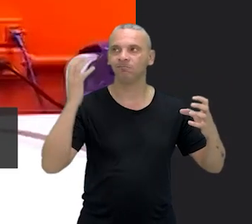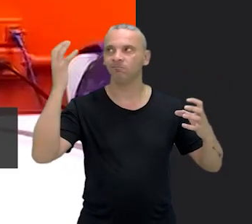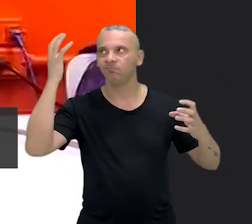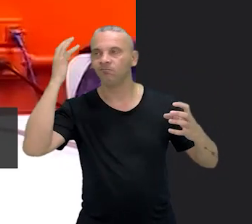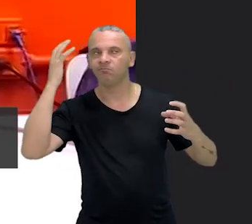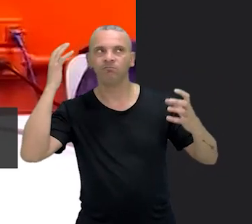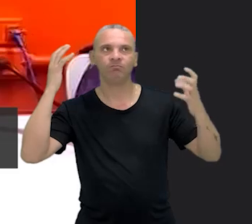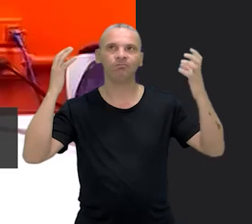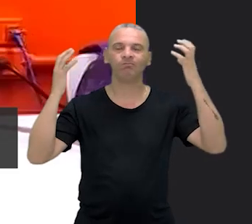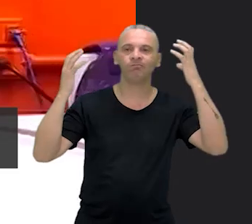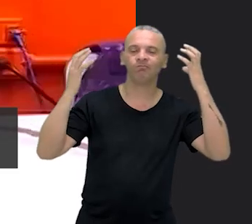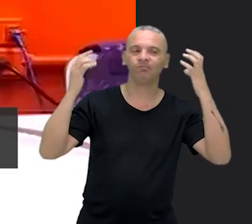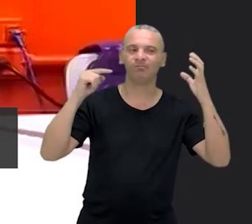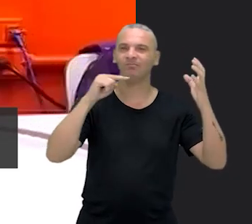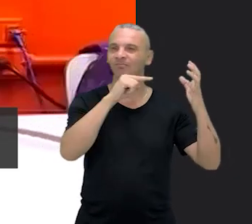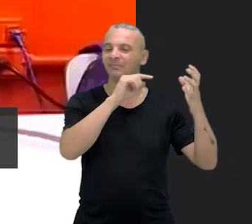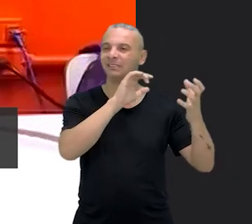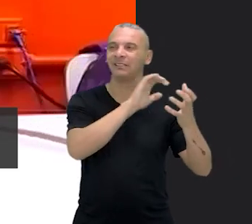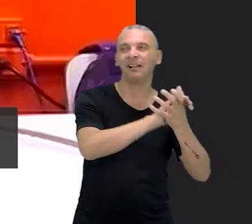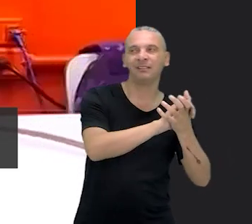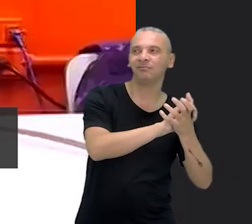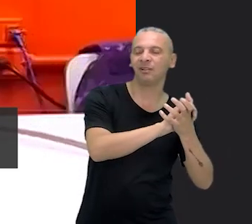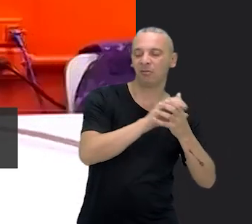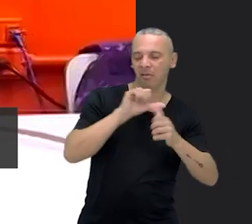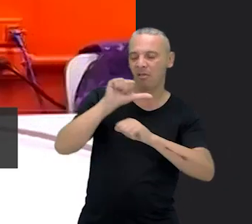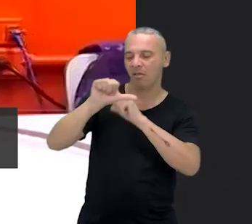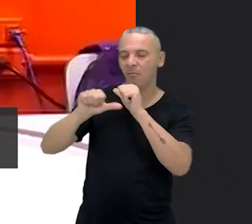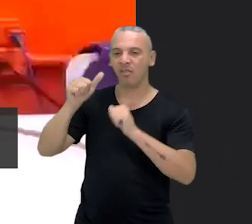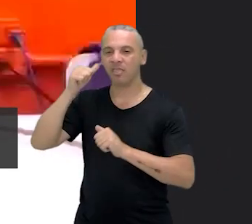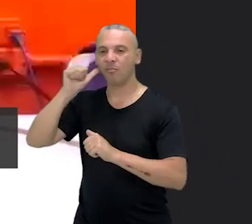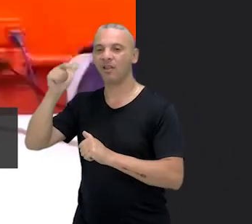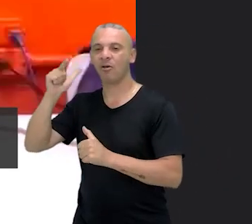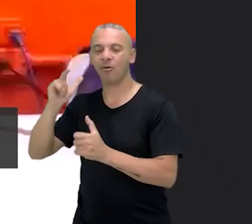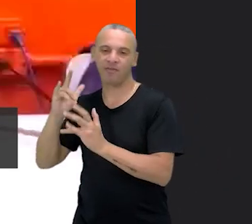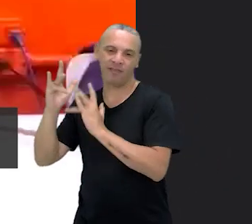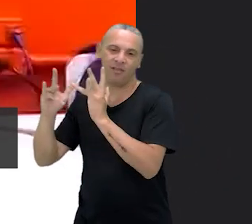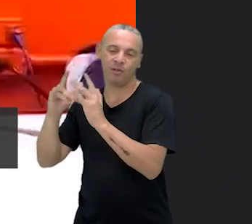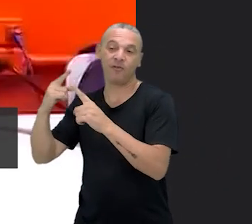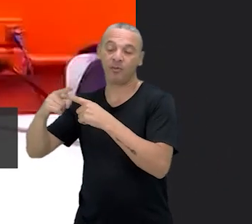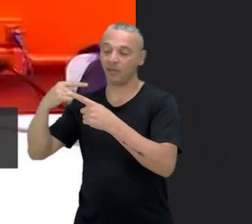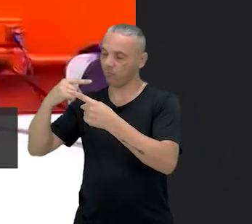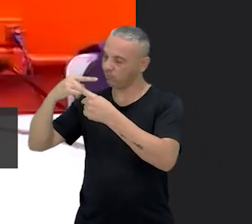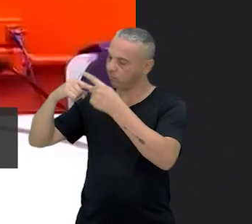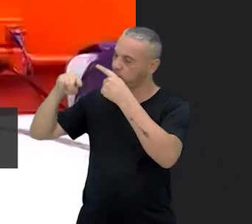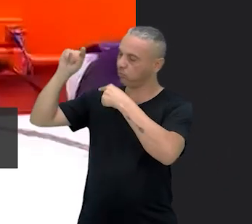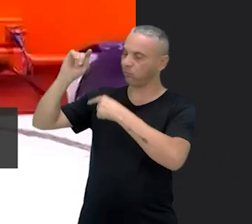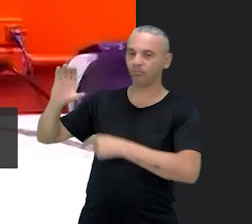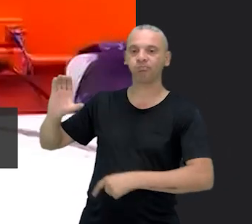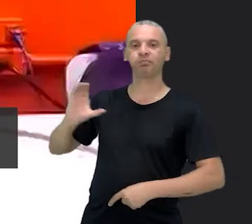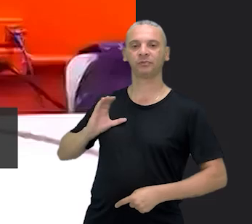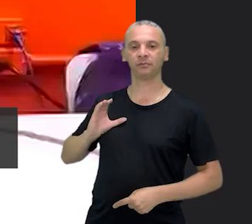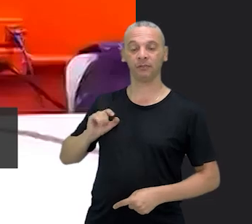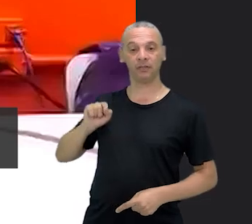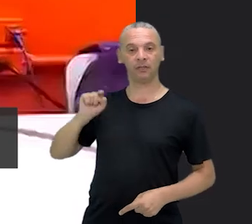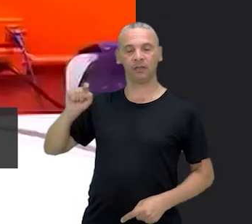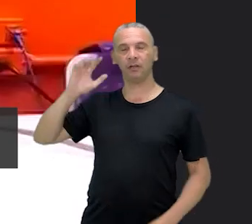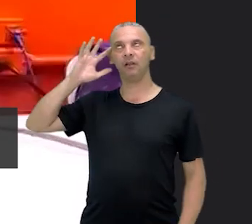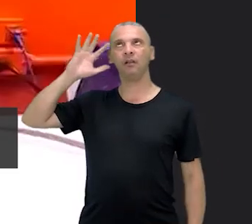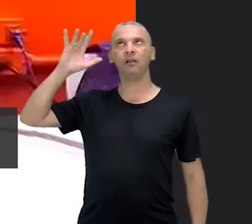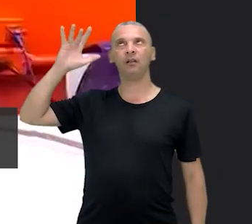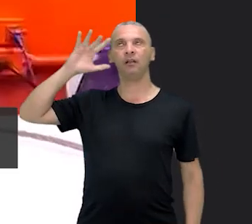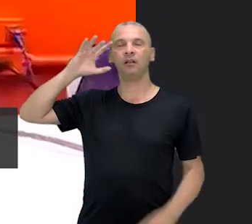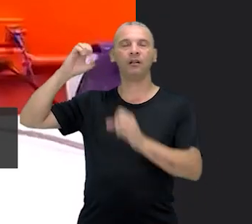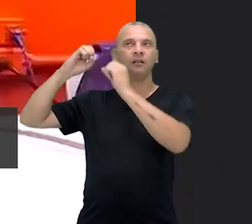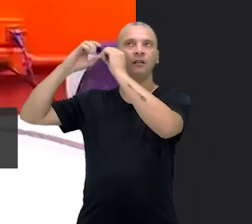poder crescer, se ascender naquela sociedade. Eu creio que ele se iludiu por um